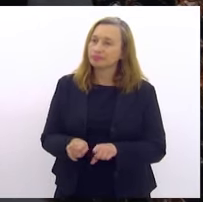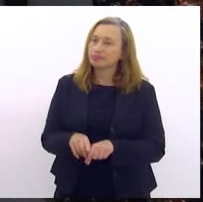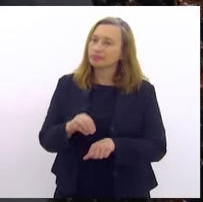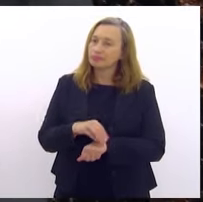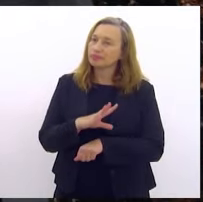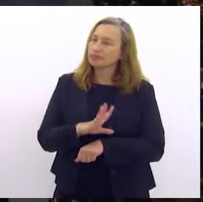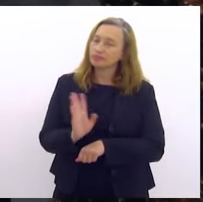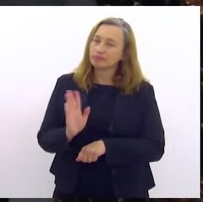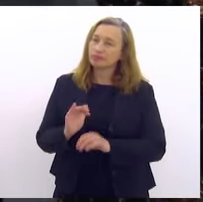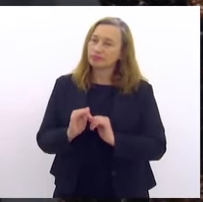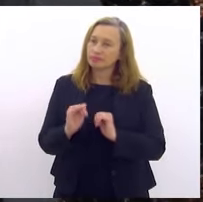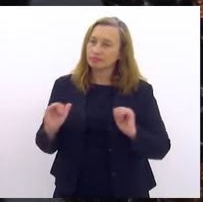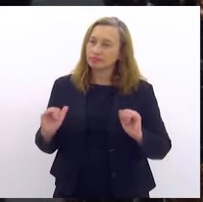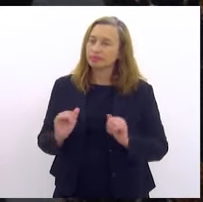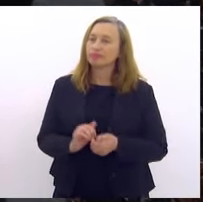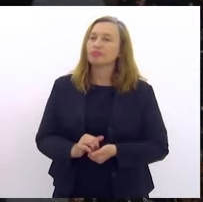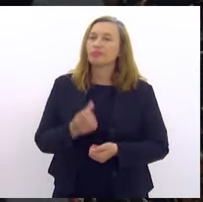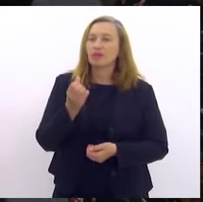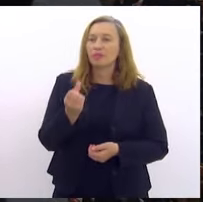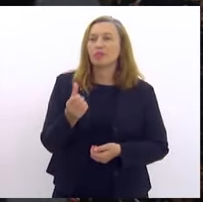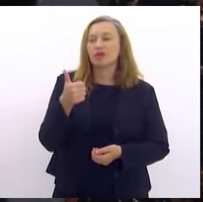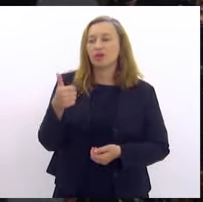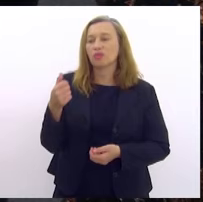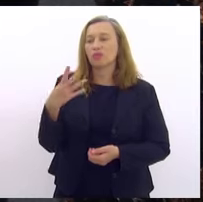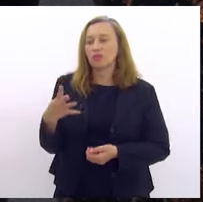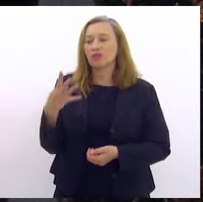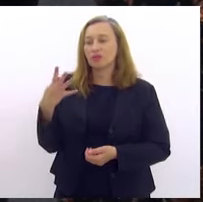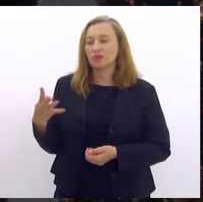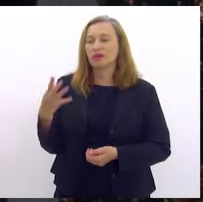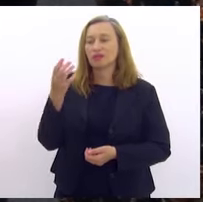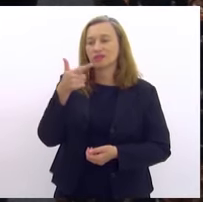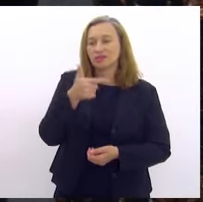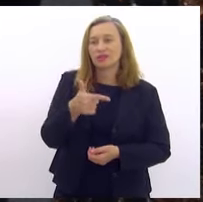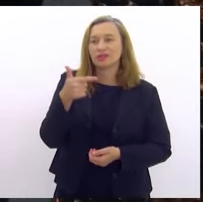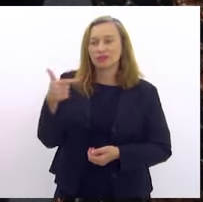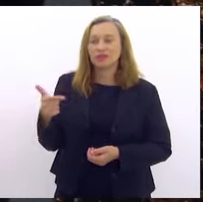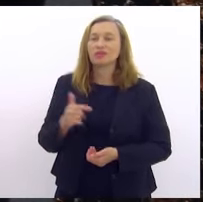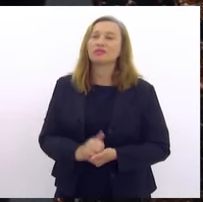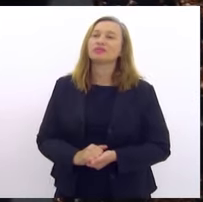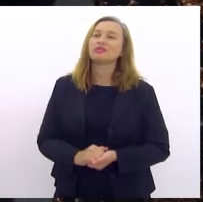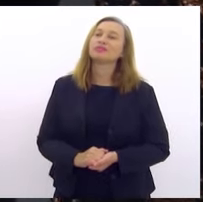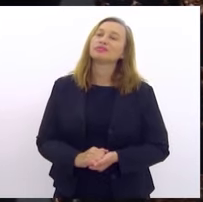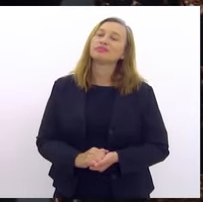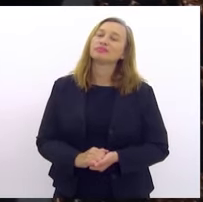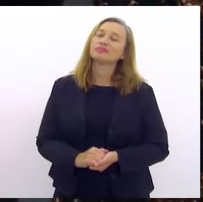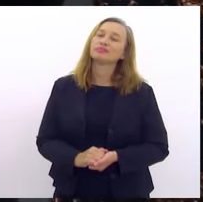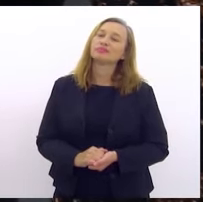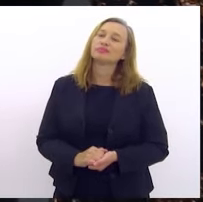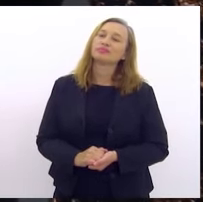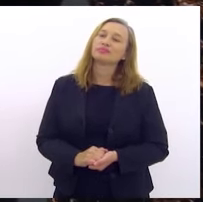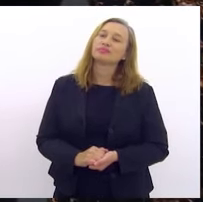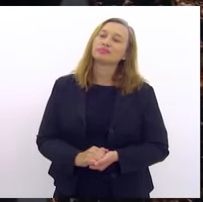Não, sem os destaques. Tá. 6144 de 22.